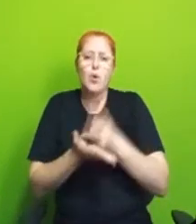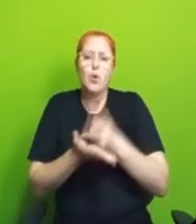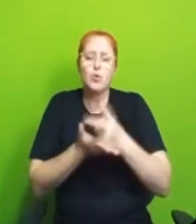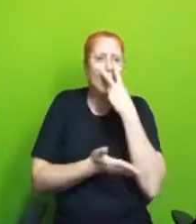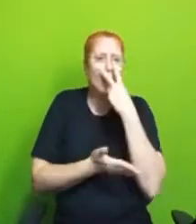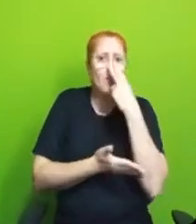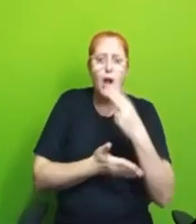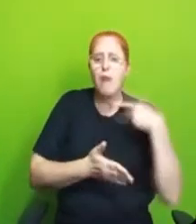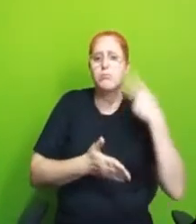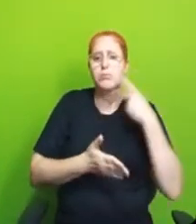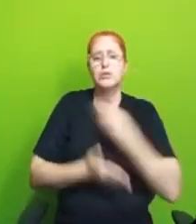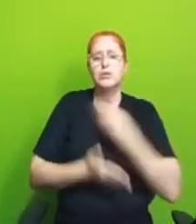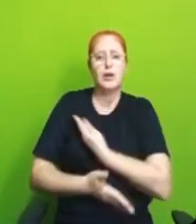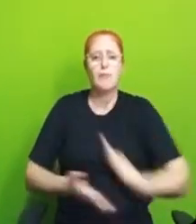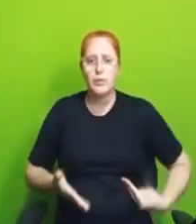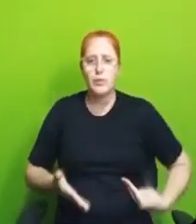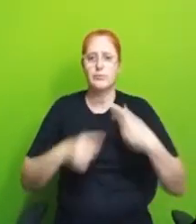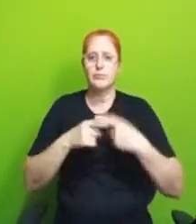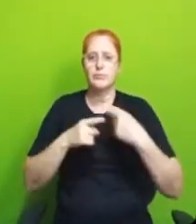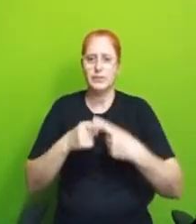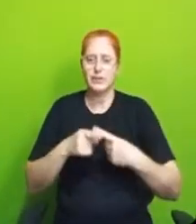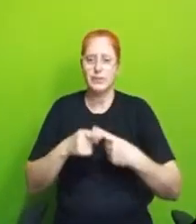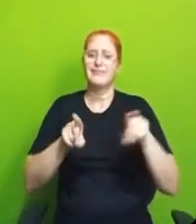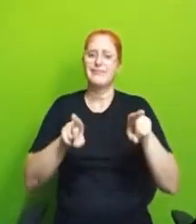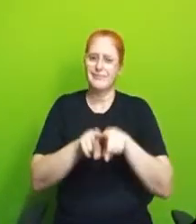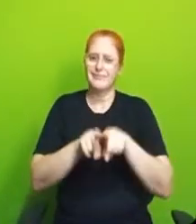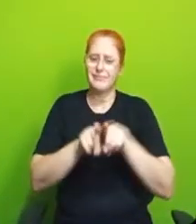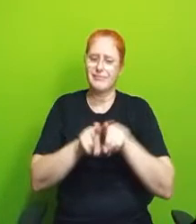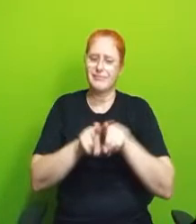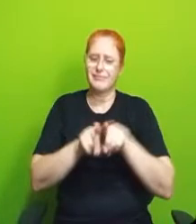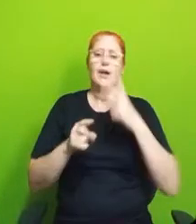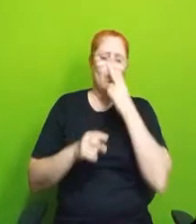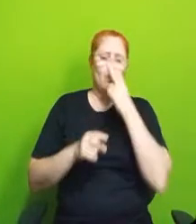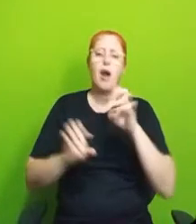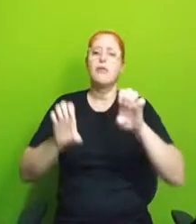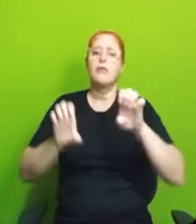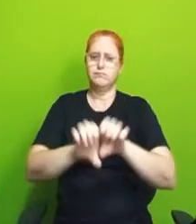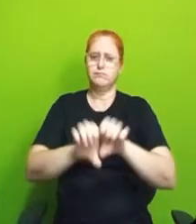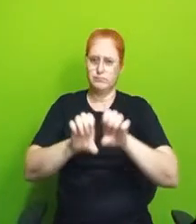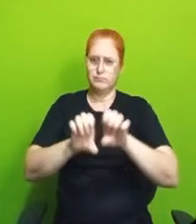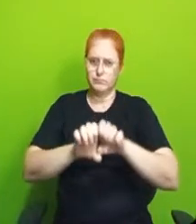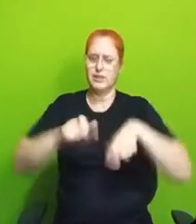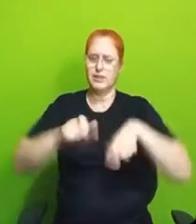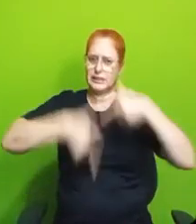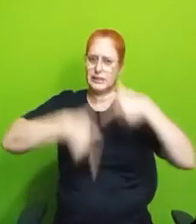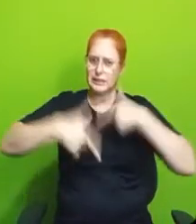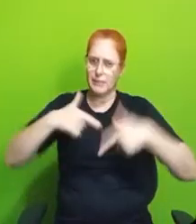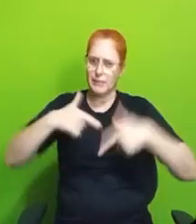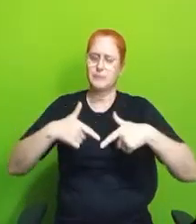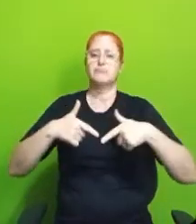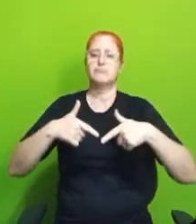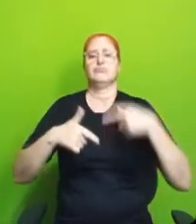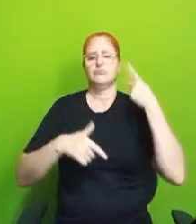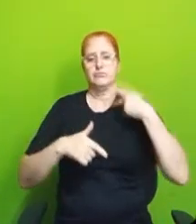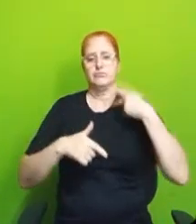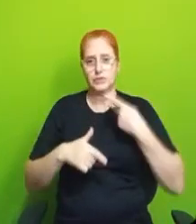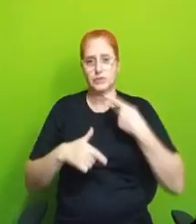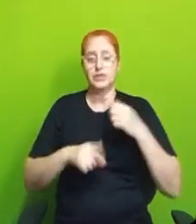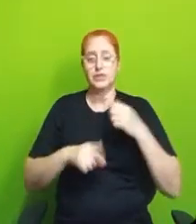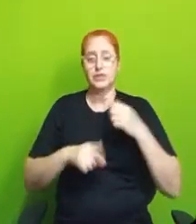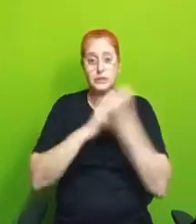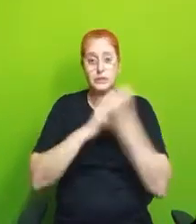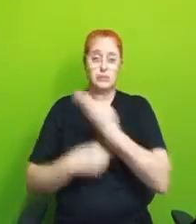pública está estruturada também com base na mesma divisão sexual do trabalho. Então, a política social de saúde, especialmente a atenção primária,